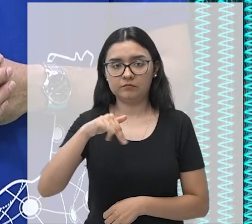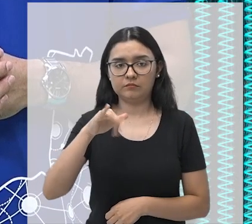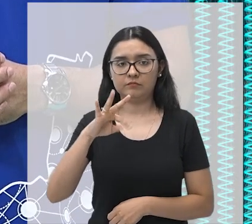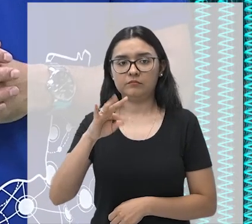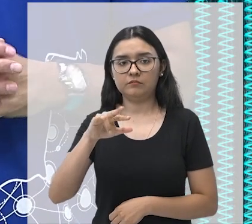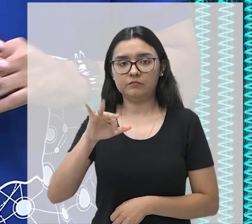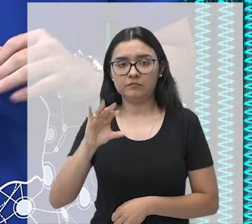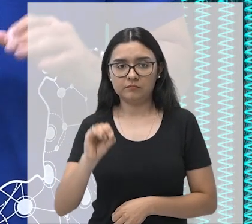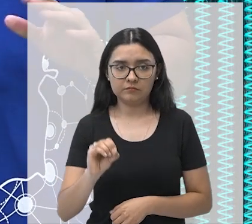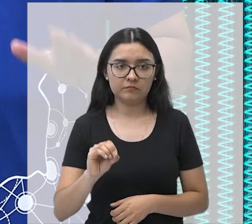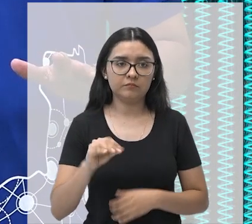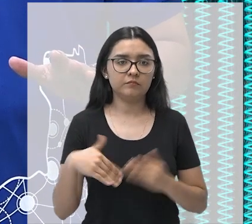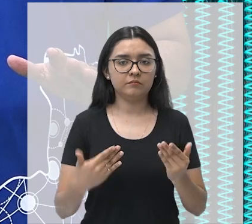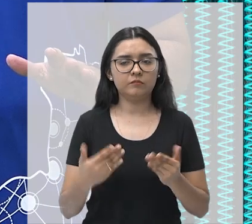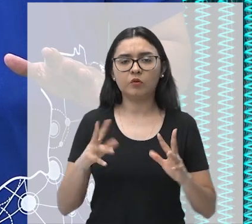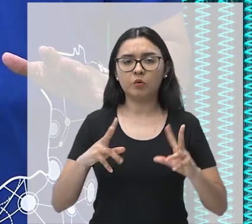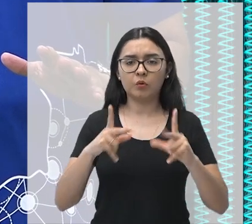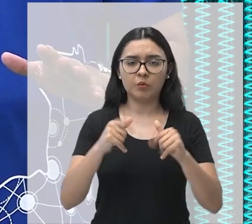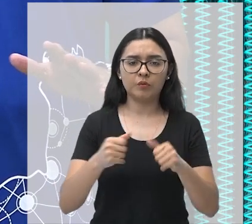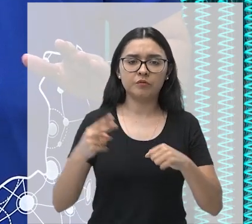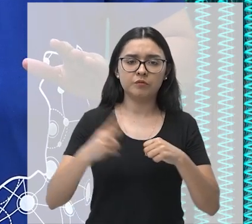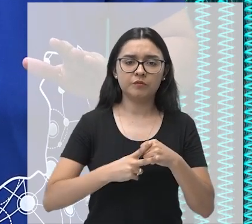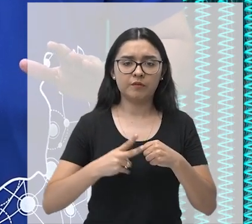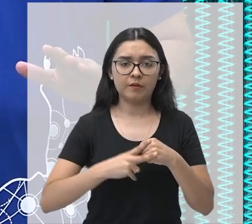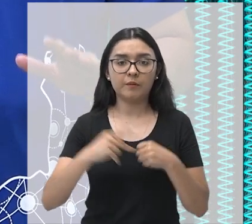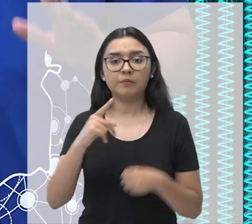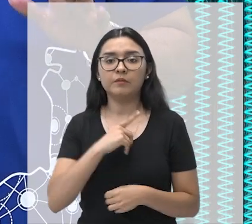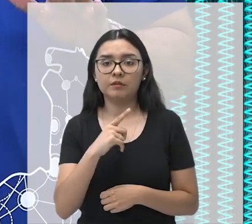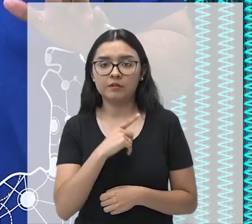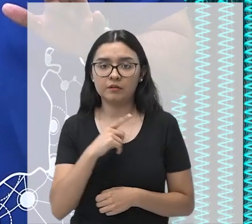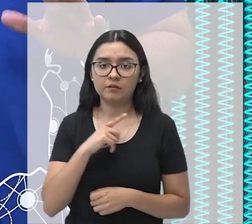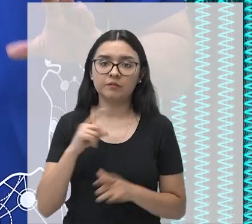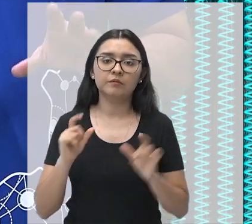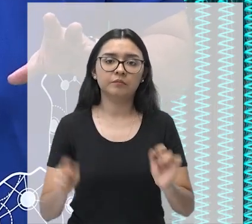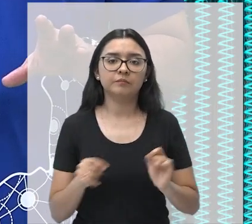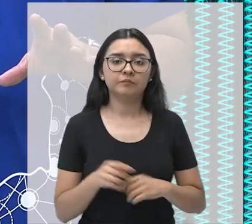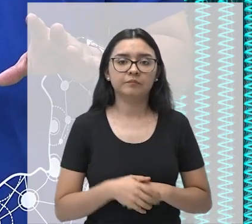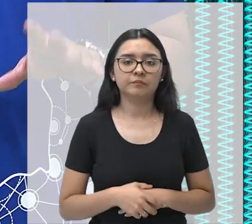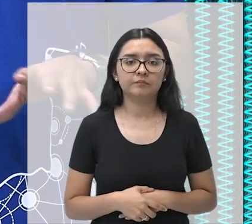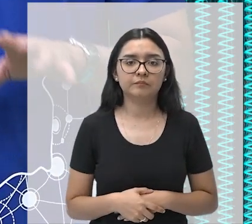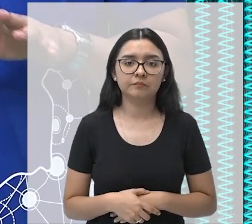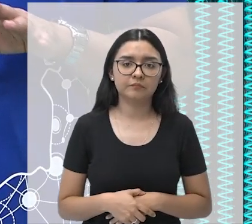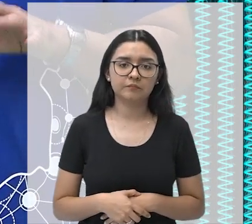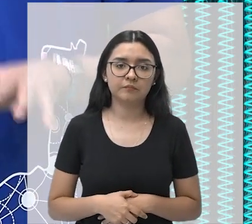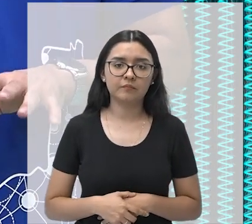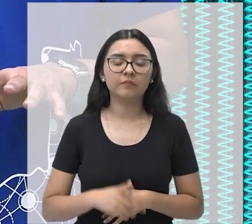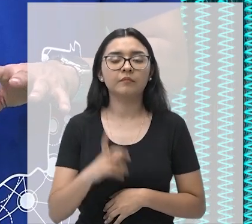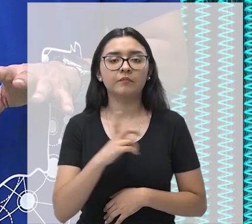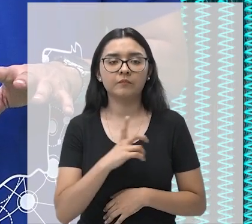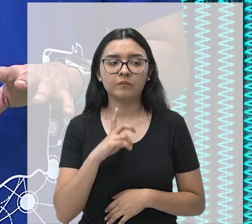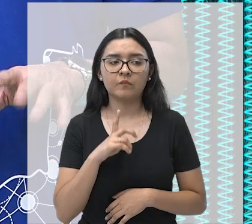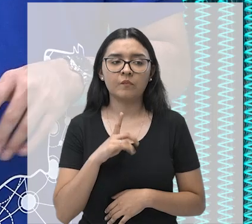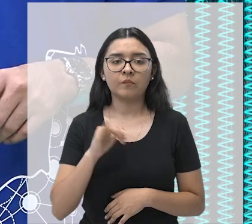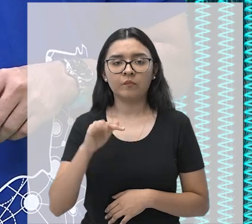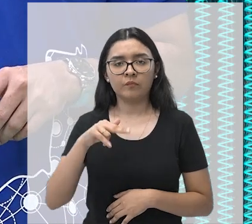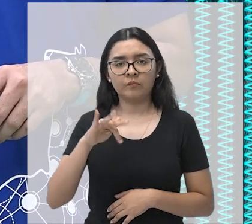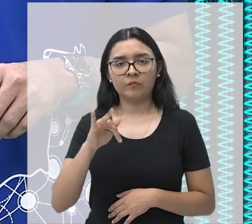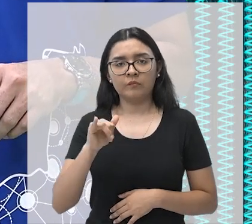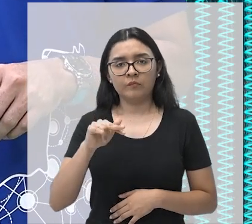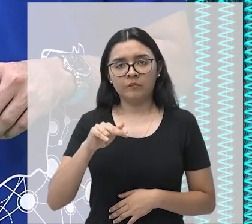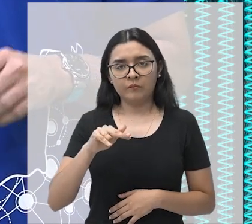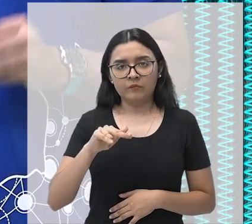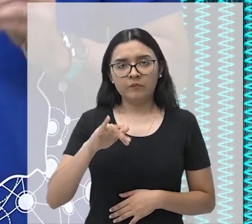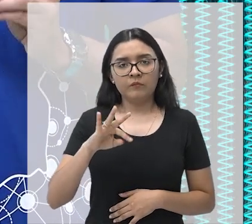lá? Então, gente, todos os verbos que nós temos, tá? Nós temos a forma do infinitivo, que na